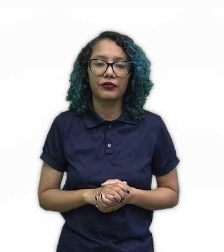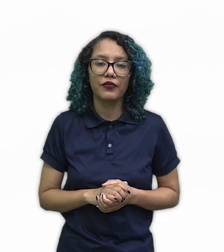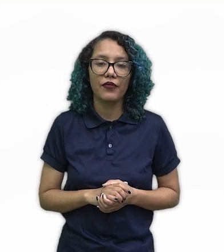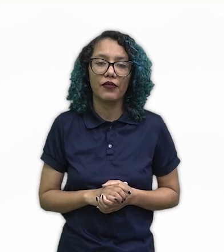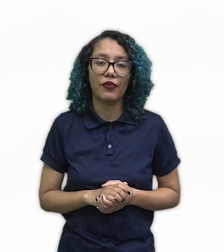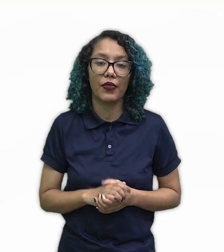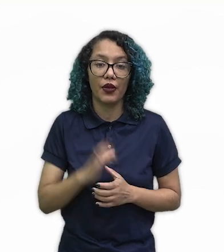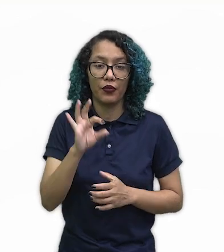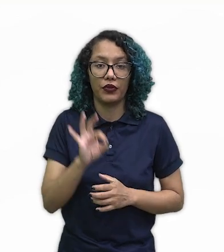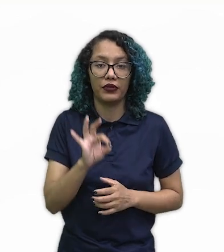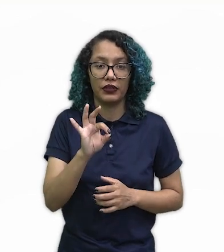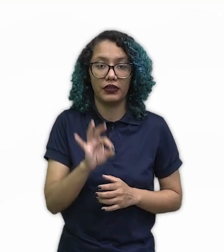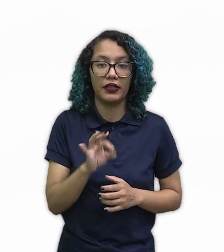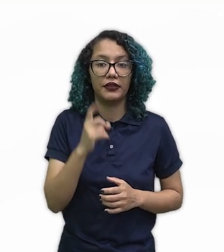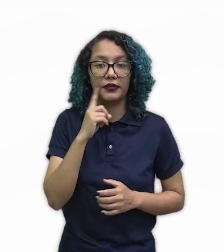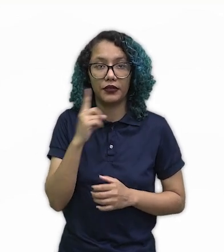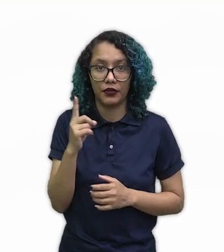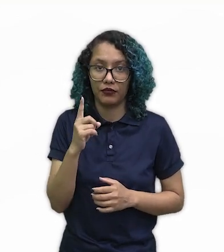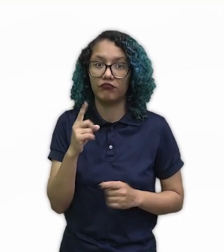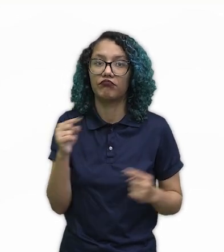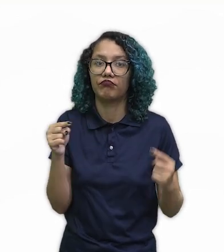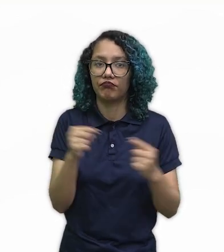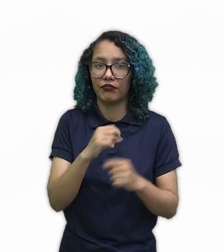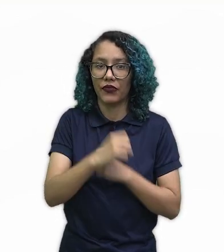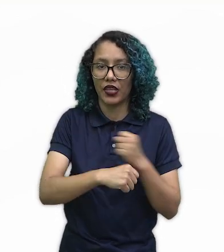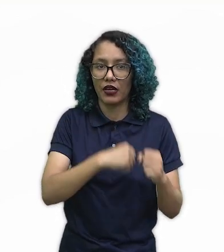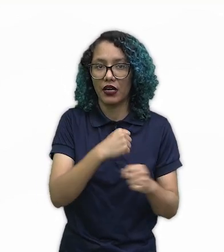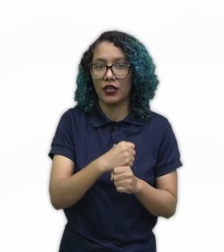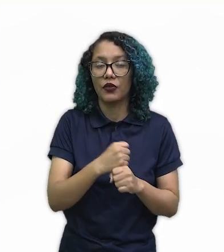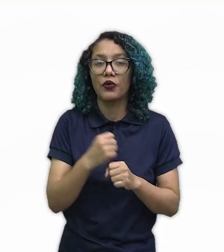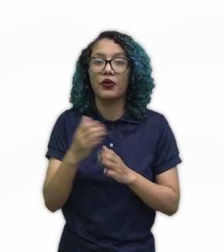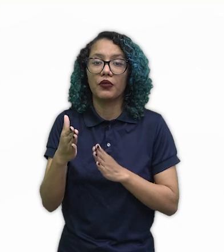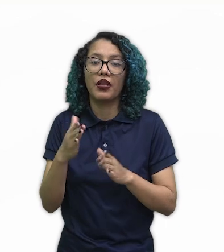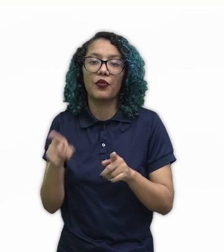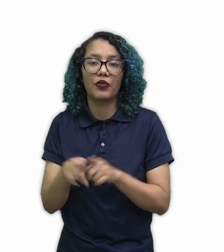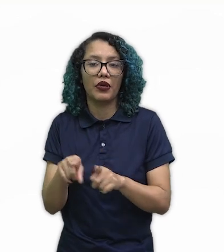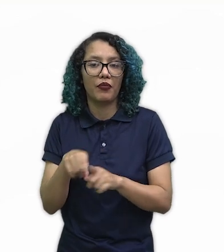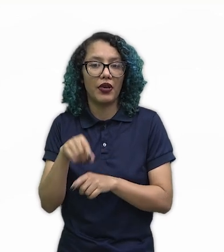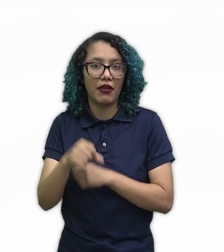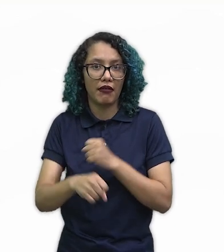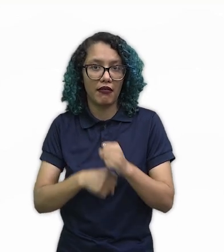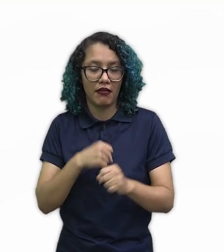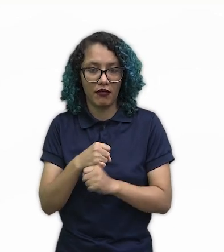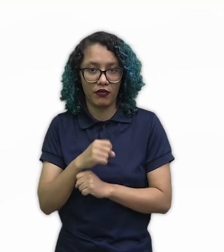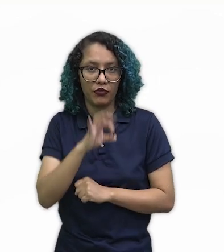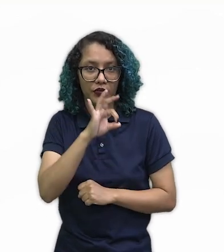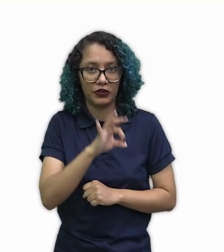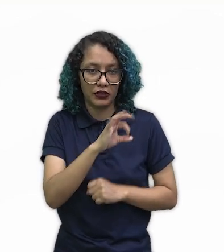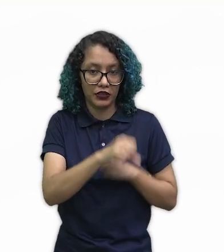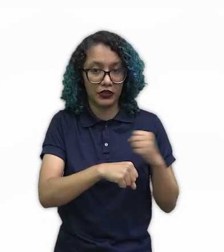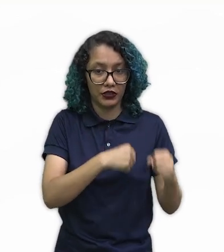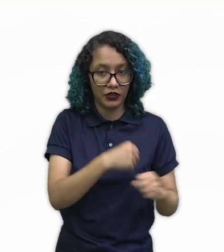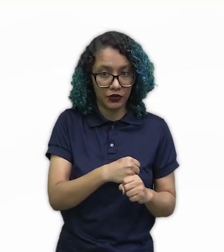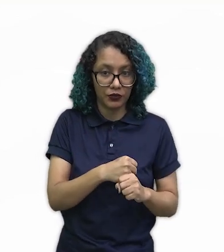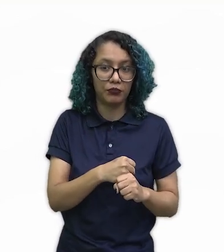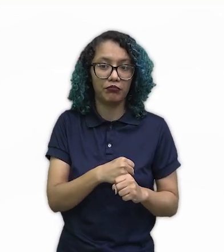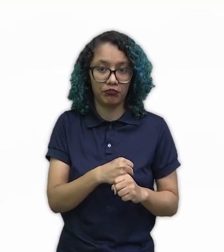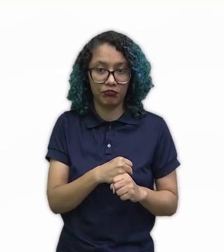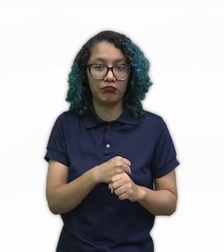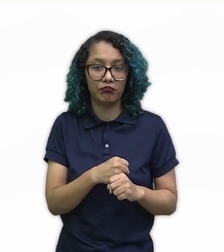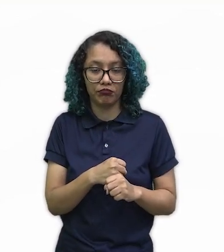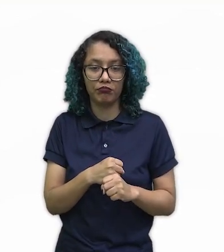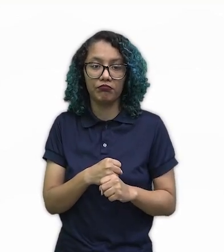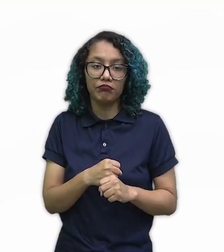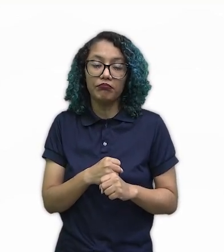ano, tá bom? A taxa está em ano e o tempo também. Senão eu teria que fazer um ajuste aí, mas no nosso caso, não precisa. Então, fazendo